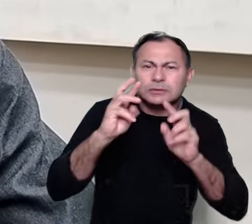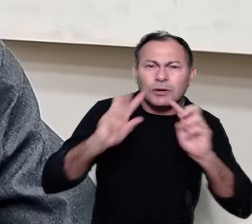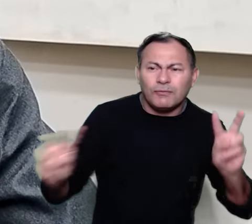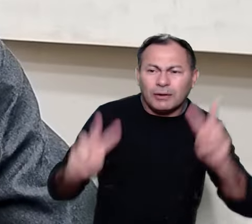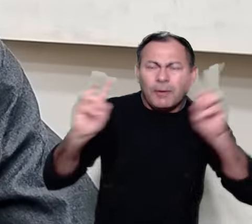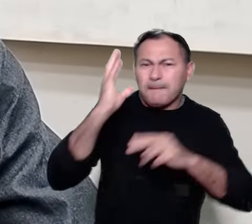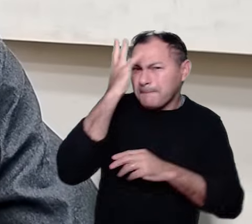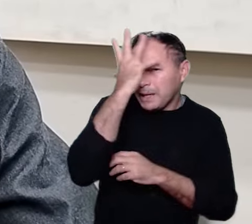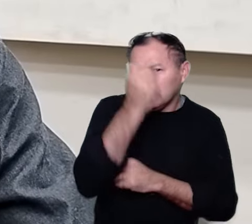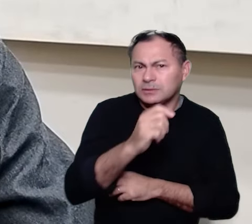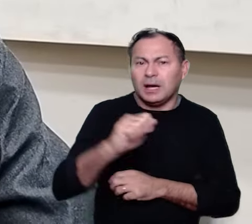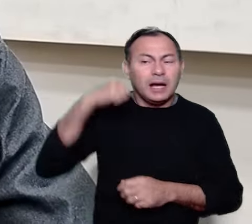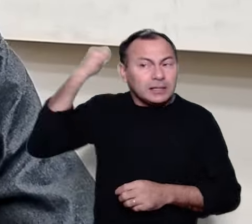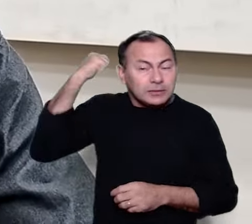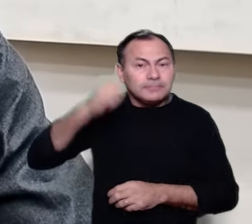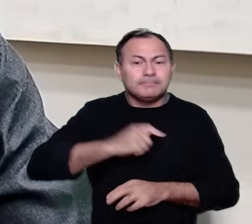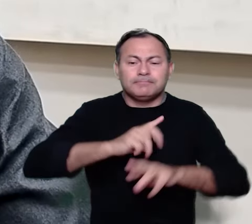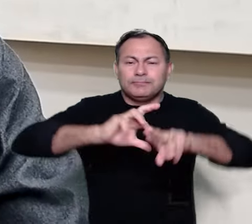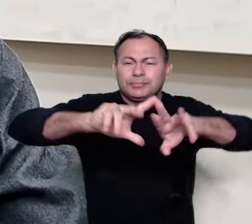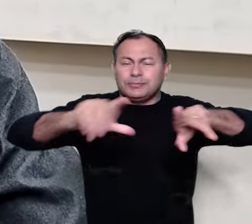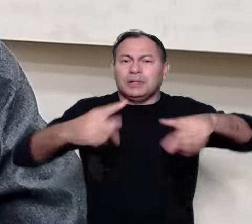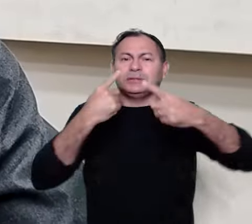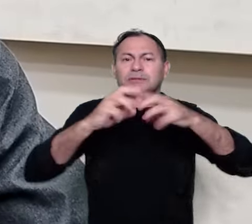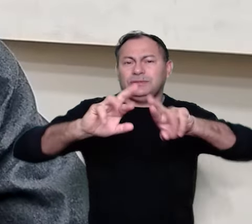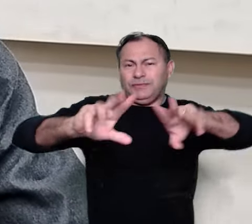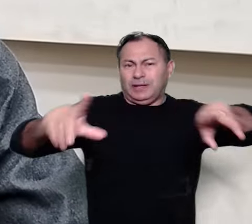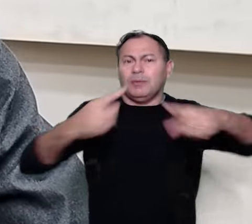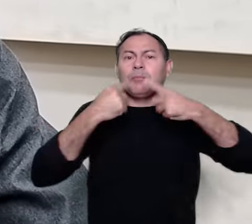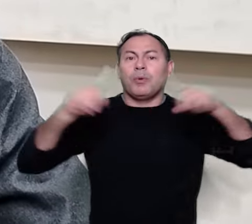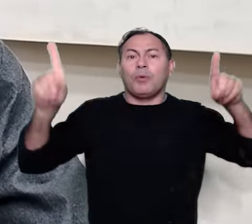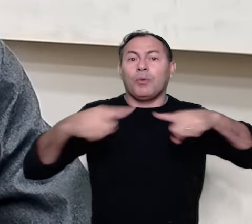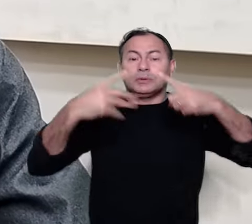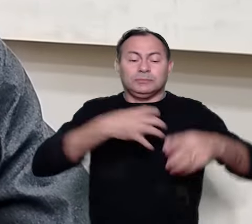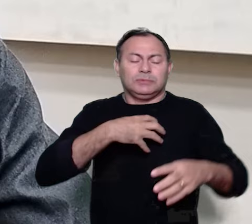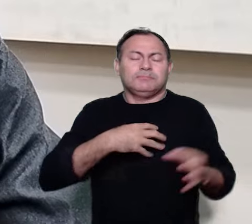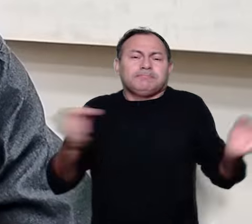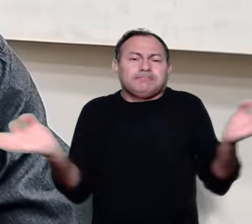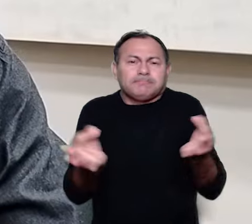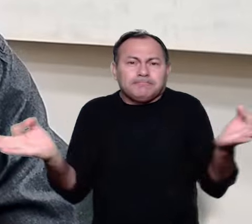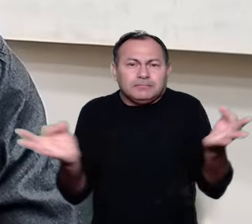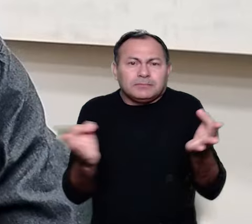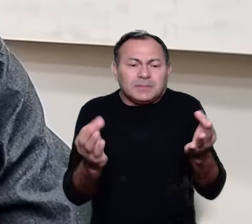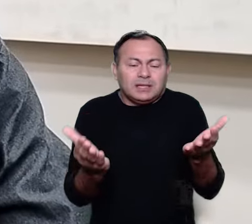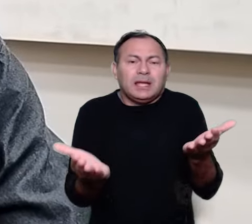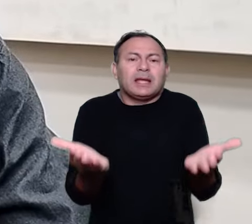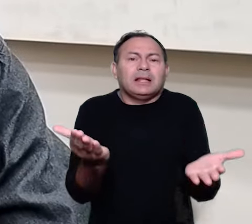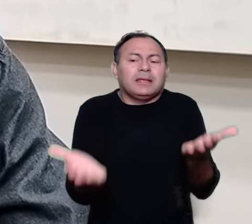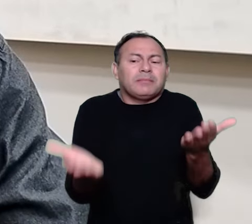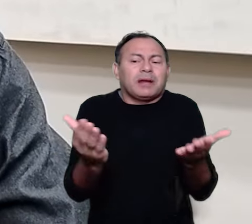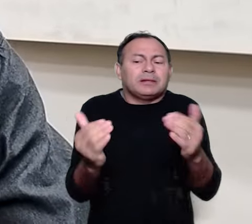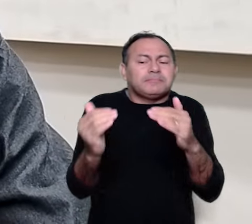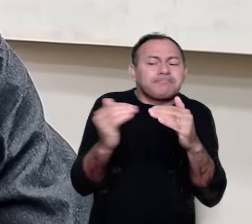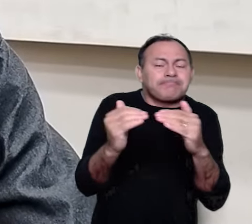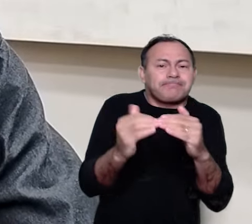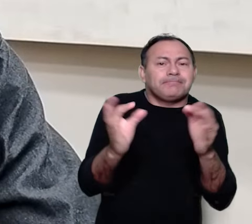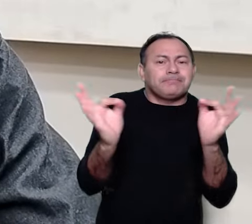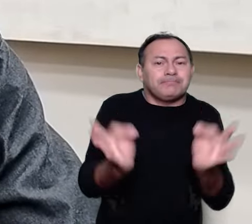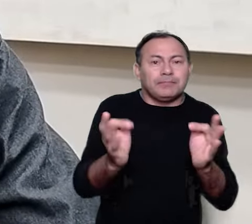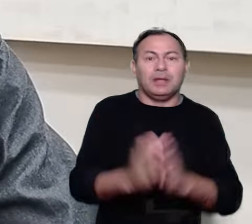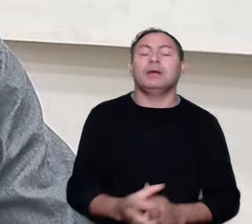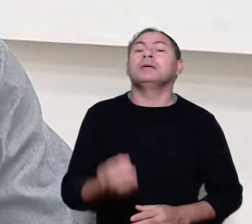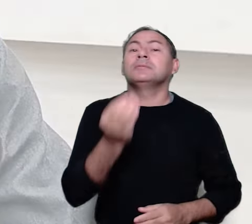sua beleza artística, que harmoniza diferentes melodias de forma precisa e